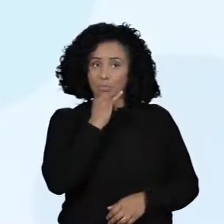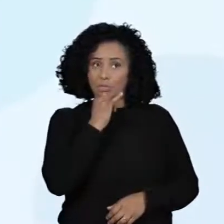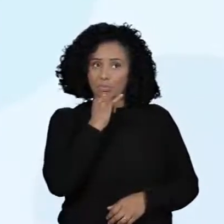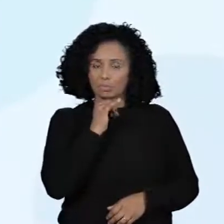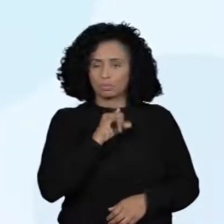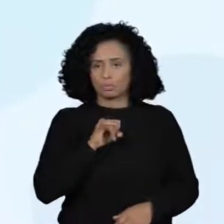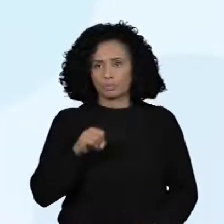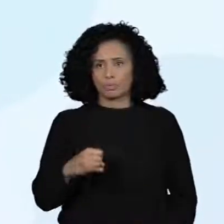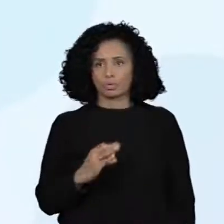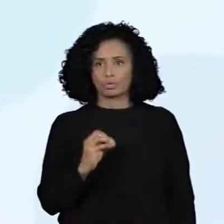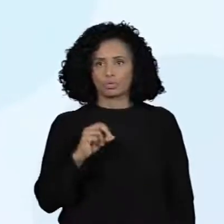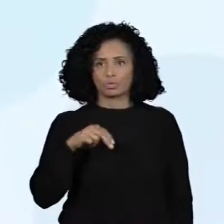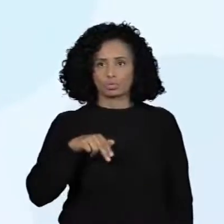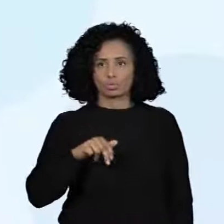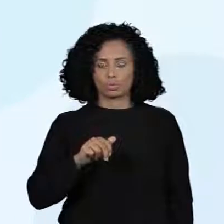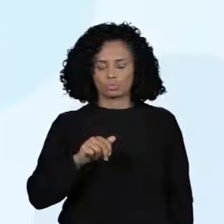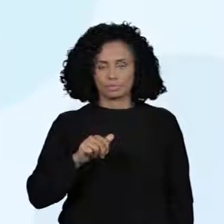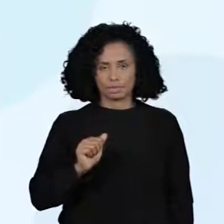tem...